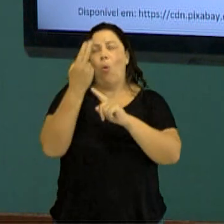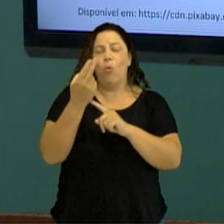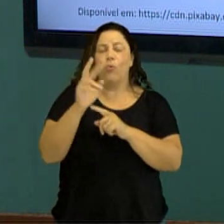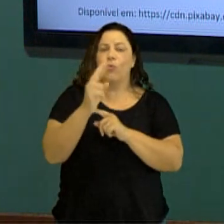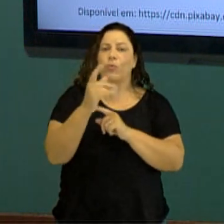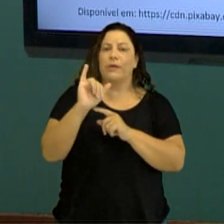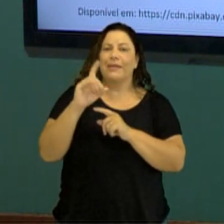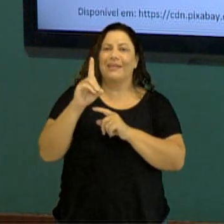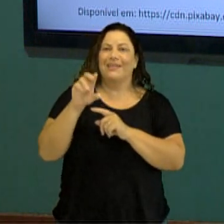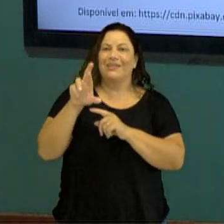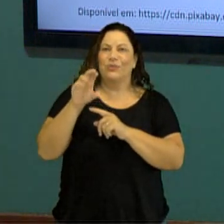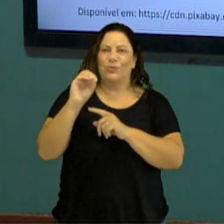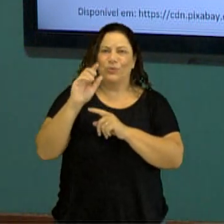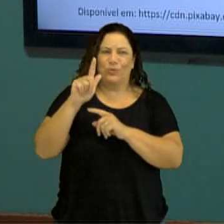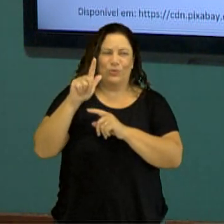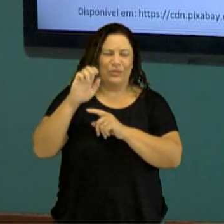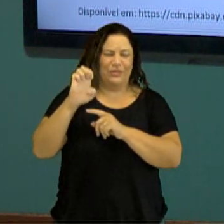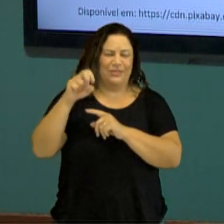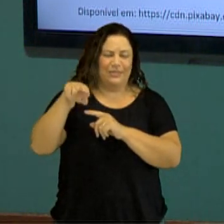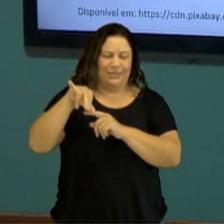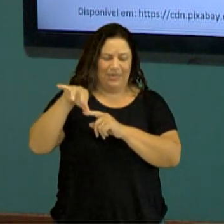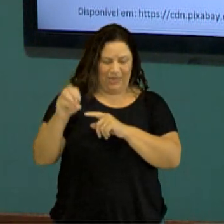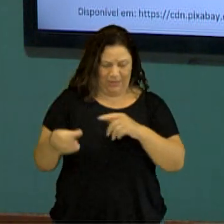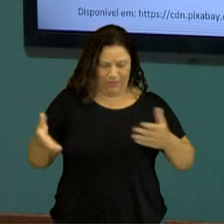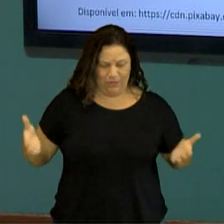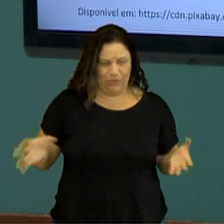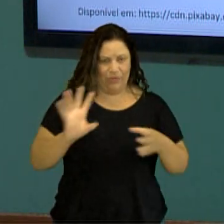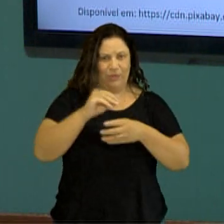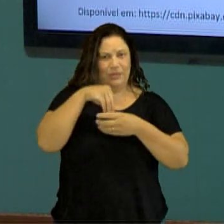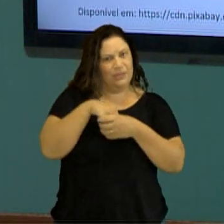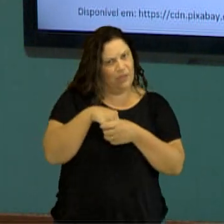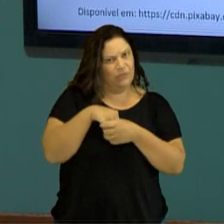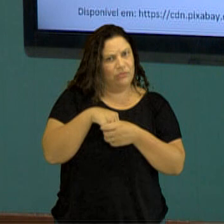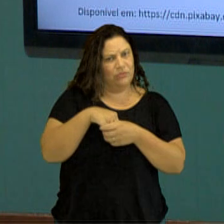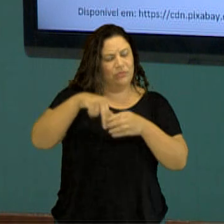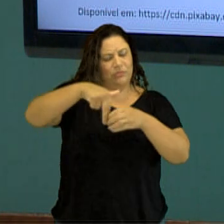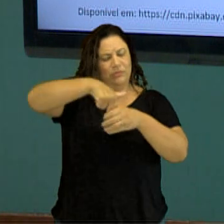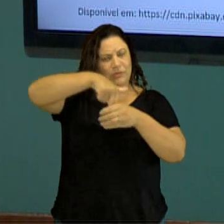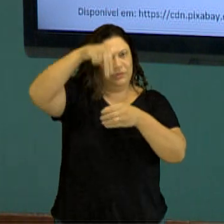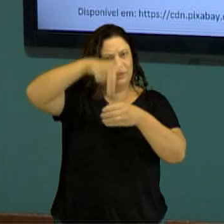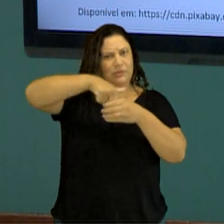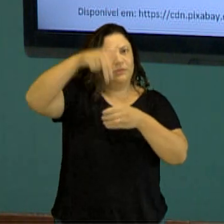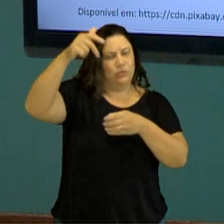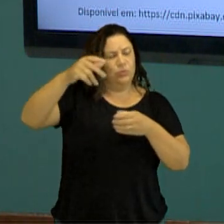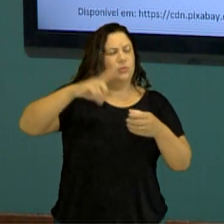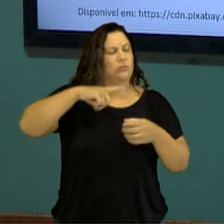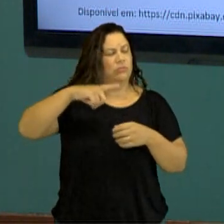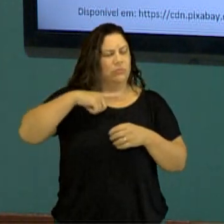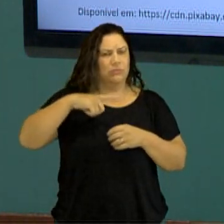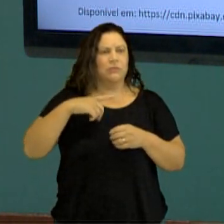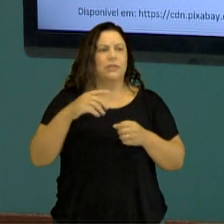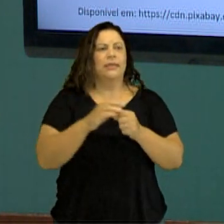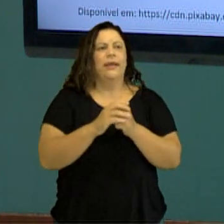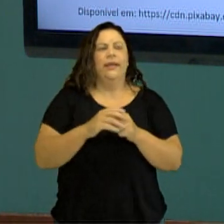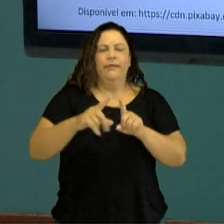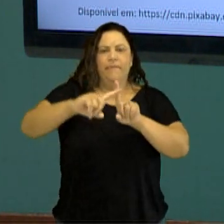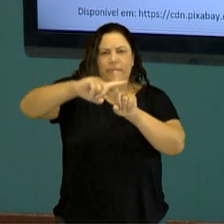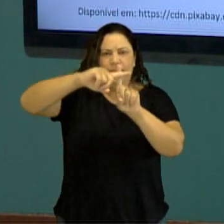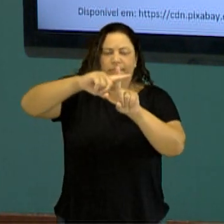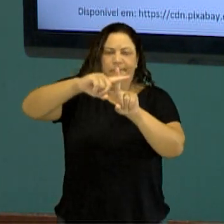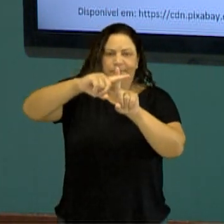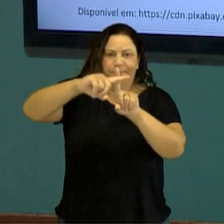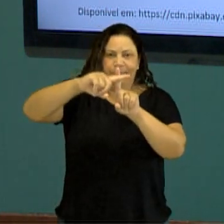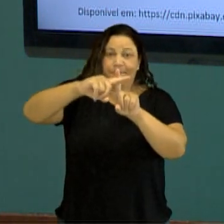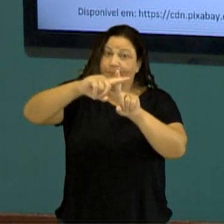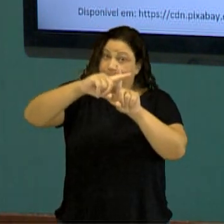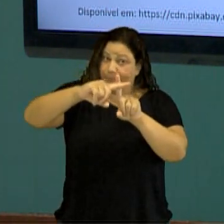hidrogênio. Gente, aqui dentro desse núcleo atômico nós temos cargas eletrônicas. As cargas positivas, as